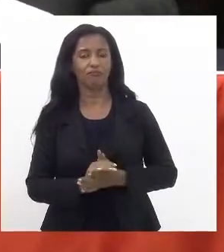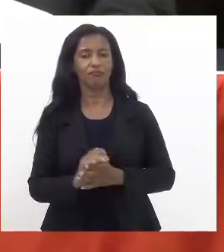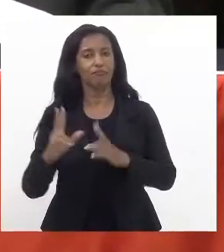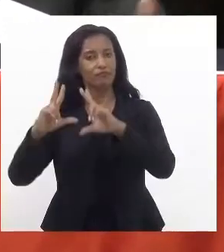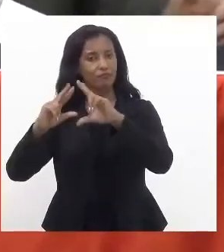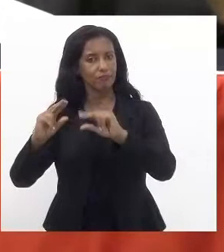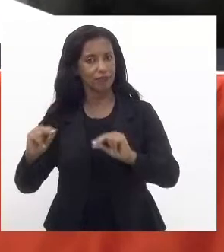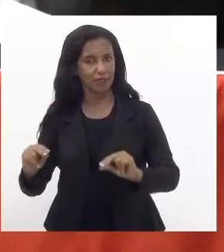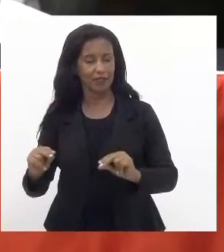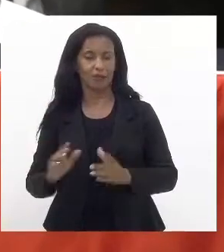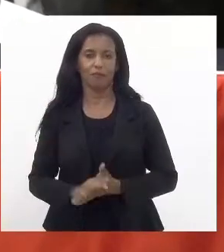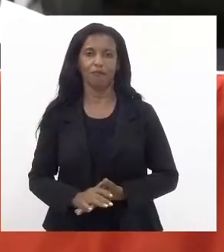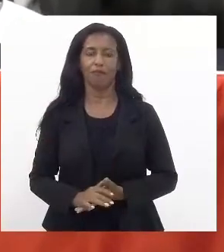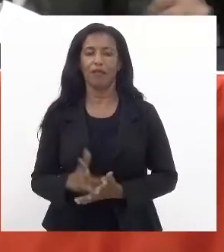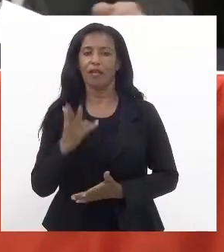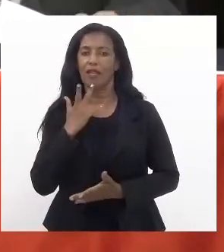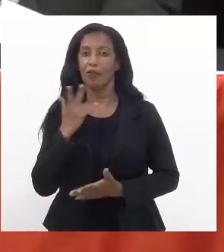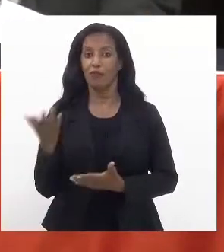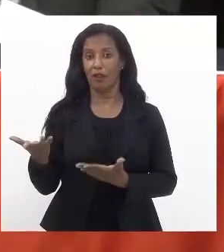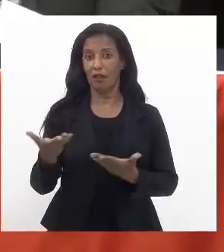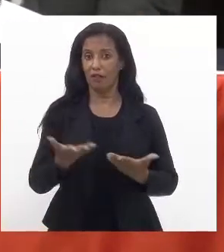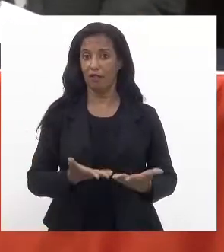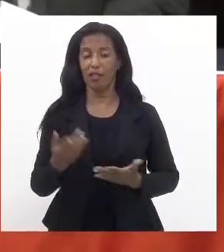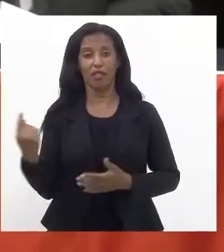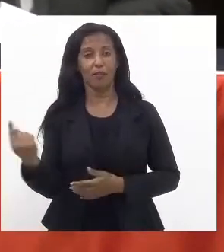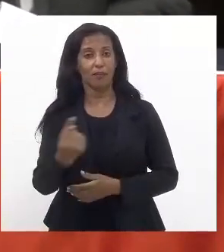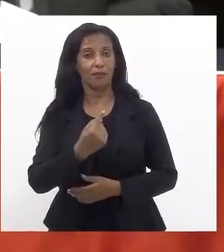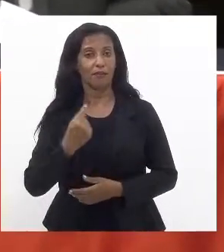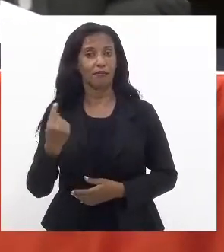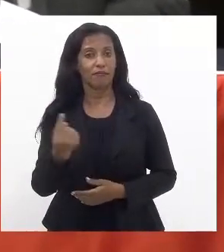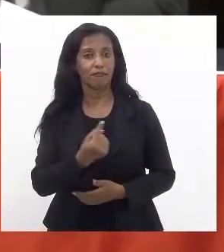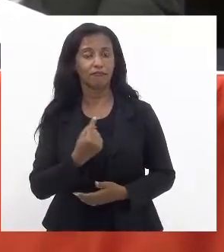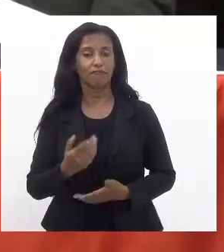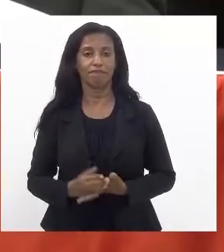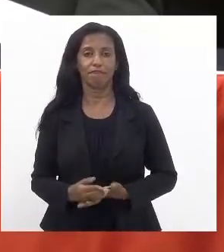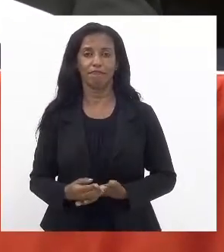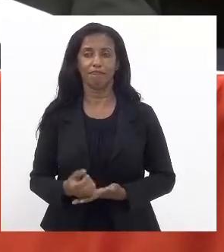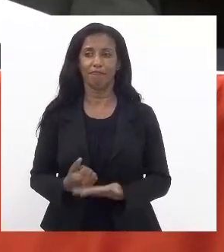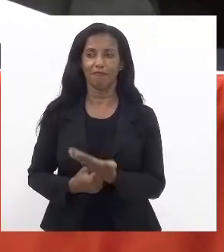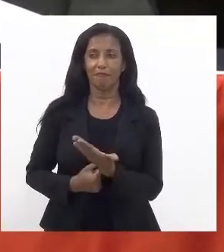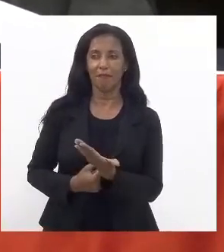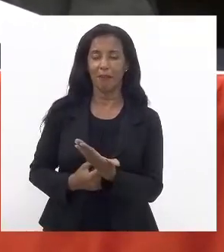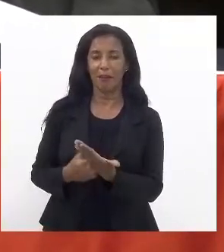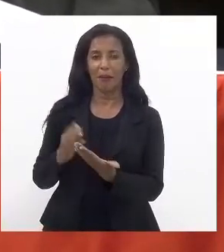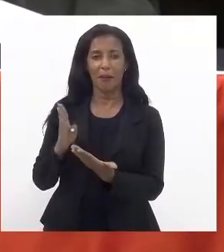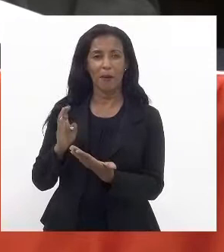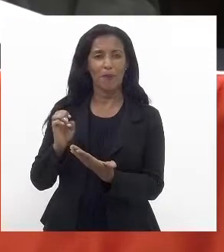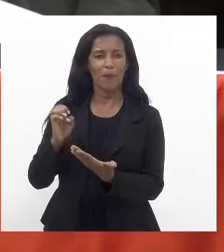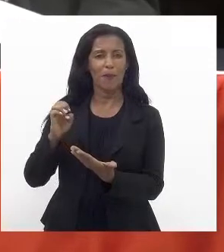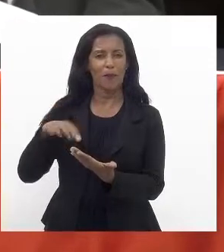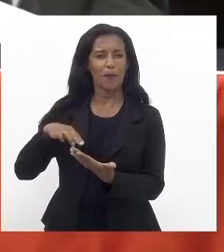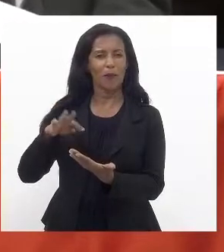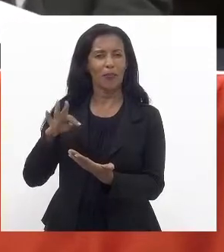Líbano. Eu dizia aqui para o nosso Dom Teodoro,